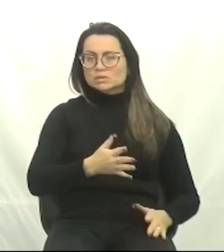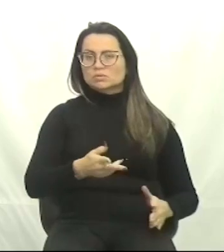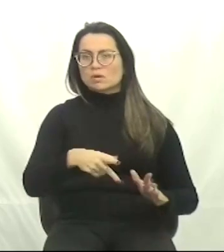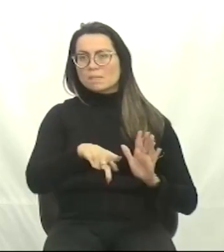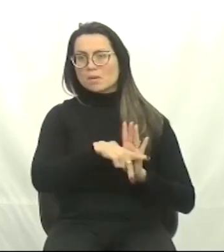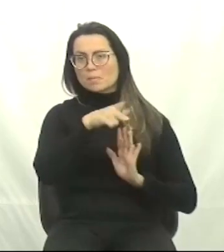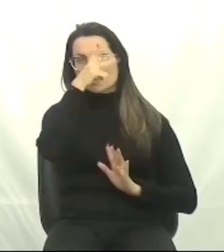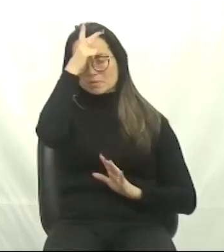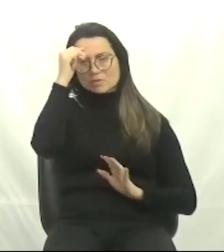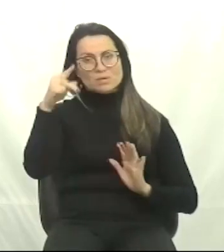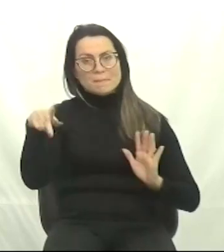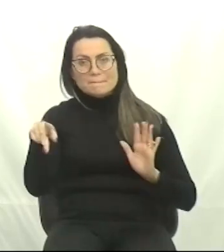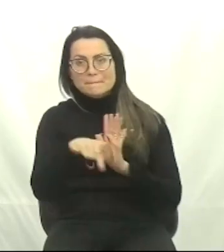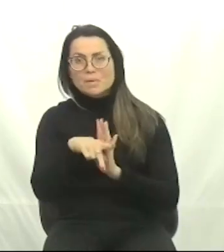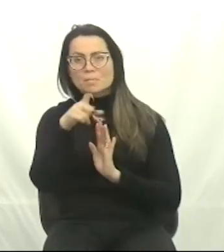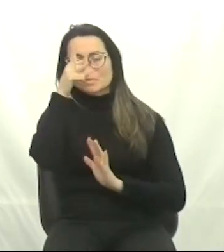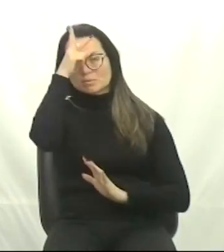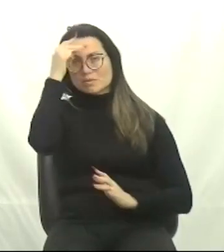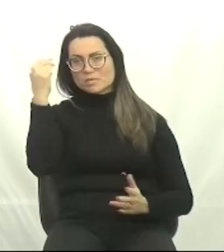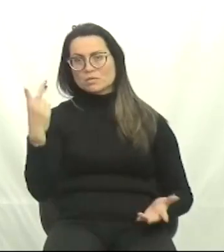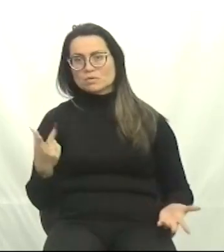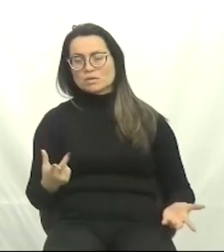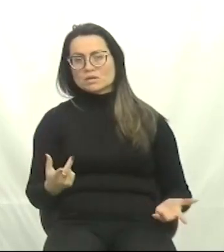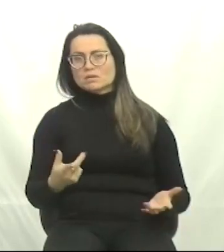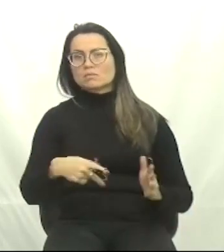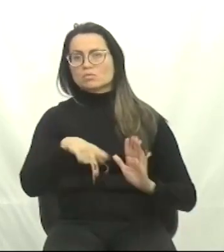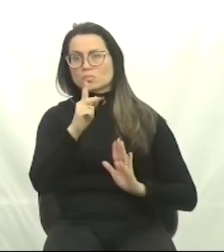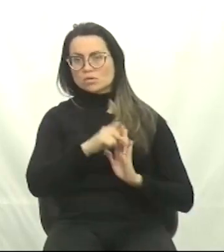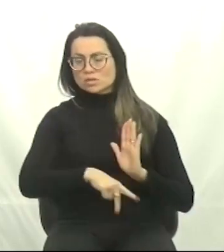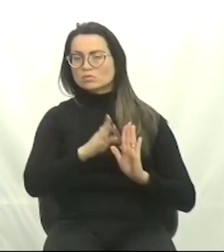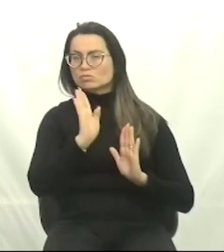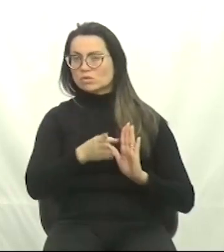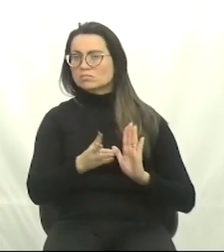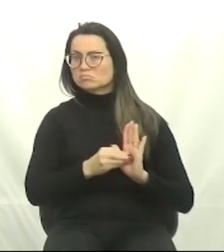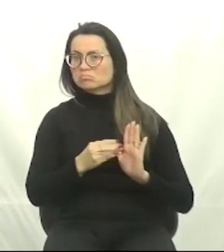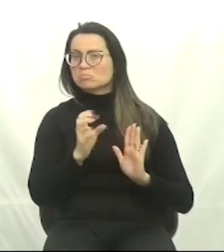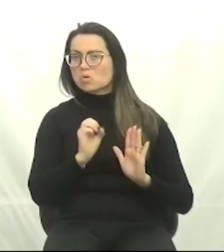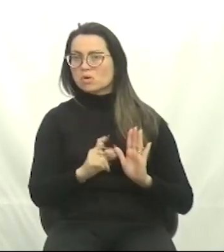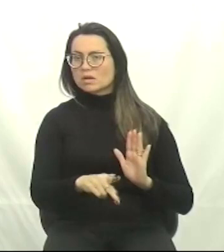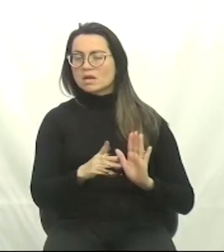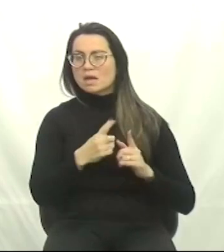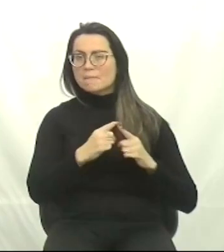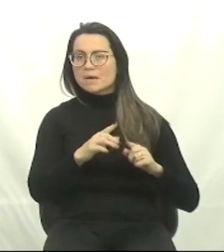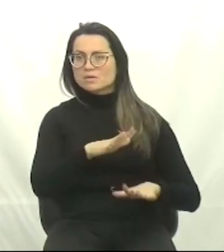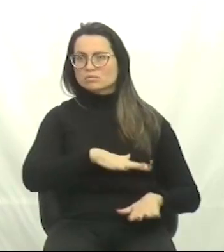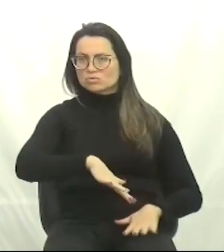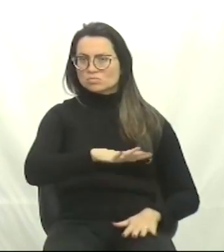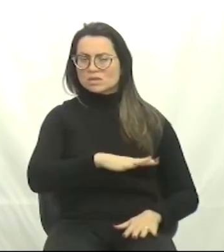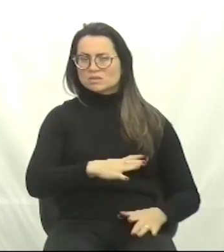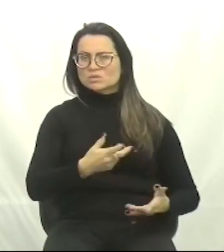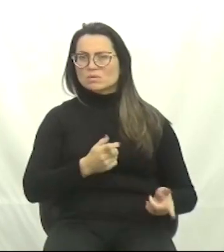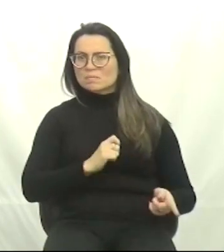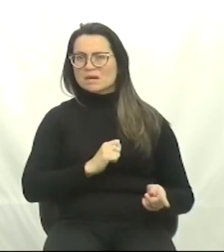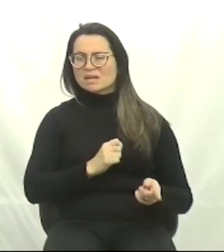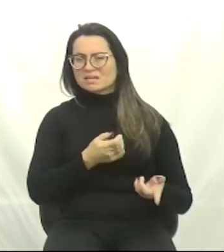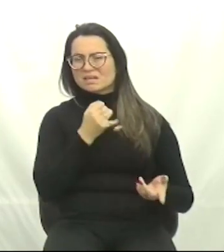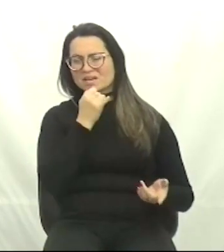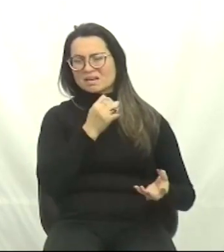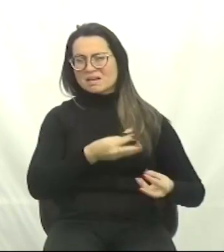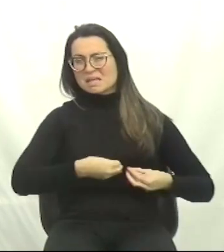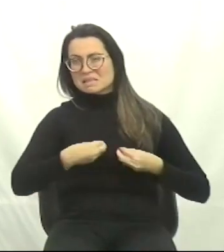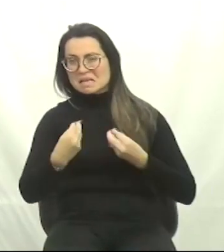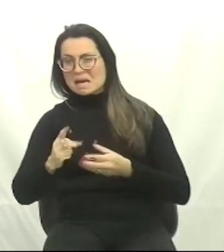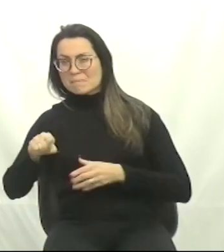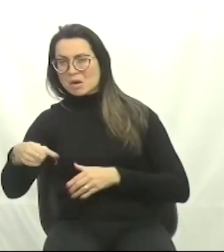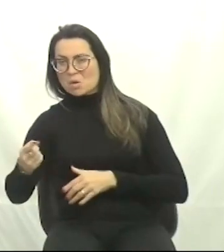sendo da prefeitura. Isso está naquele projeto. No entanto, aquele espaço ali, eu acho que não é um espaço para estar em cessão para uma entidade. É